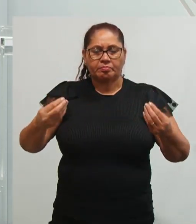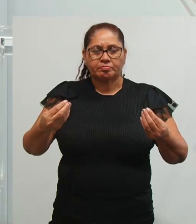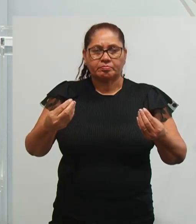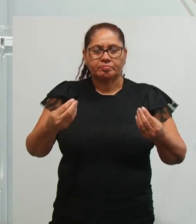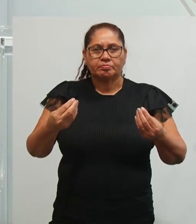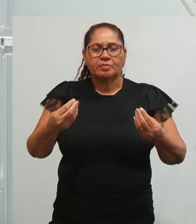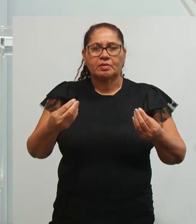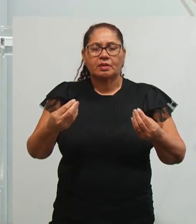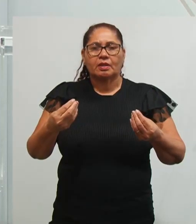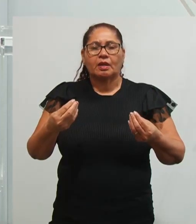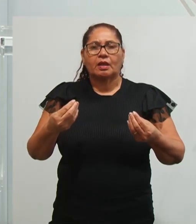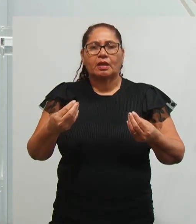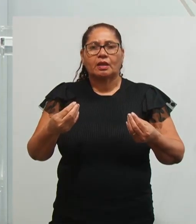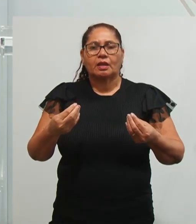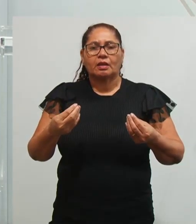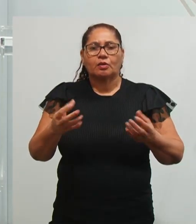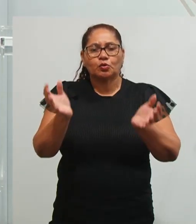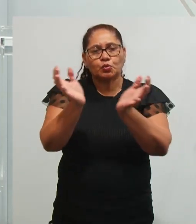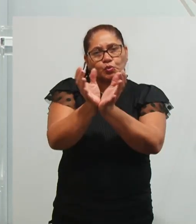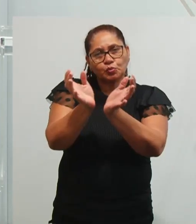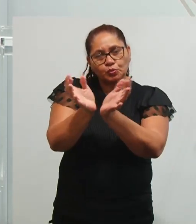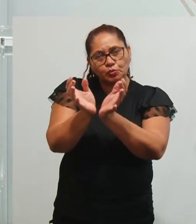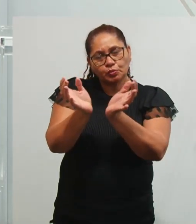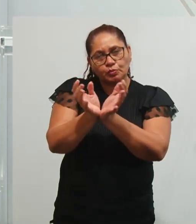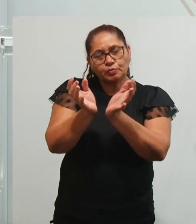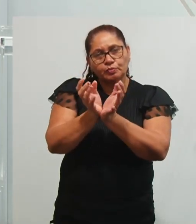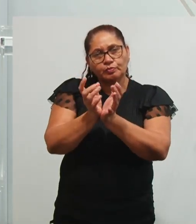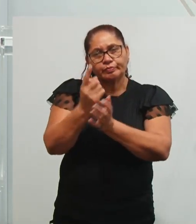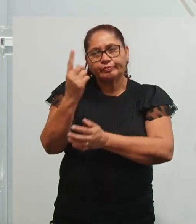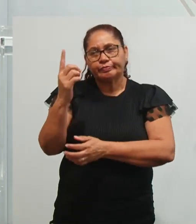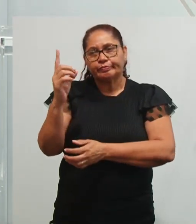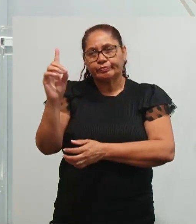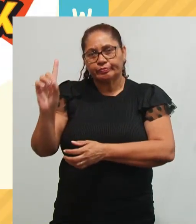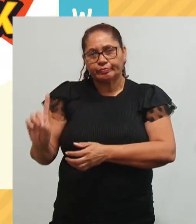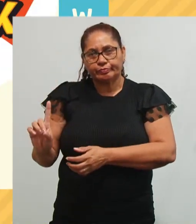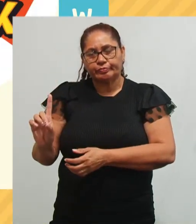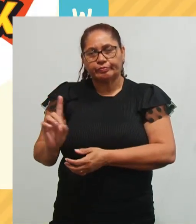algo mais coletivo do que individualista.